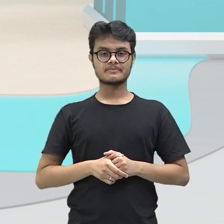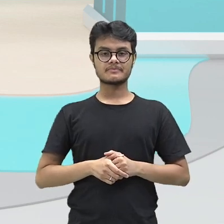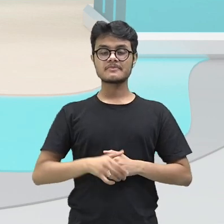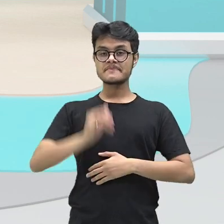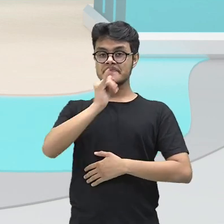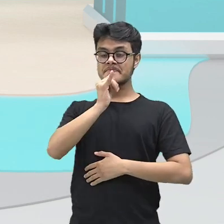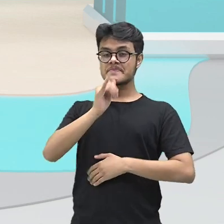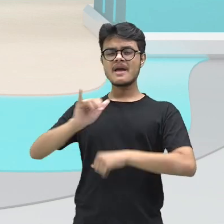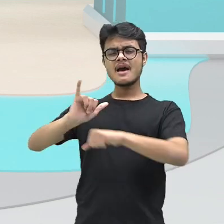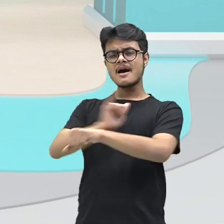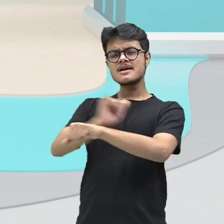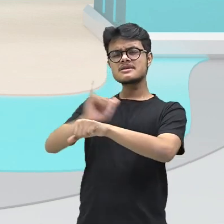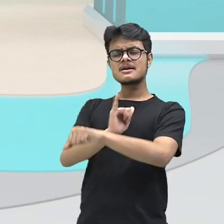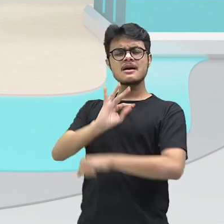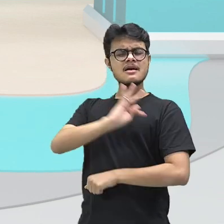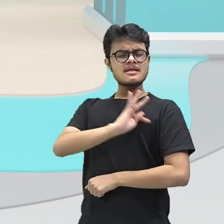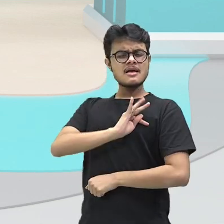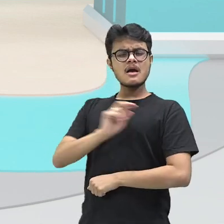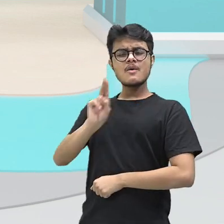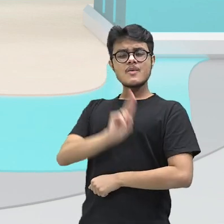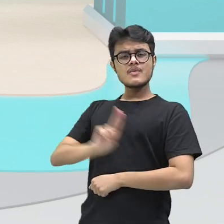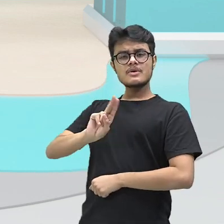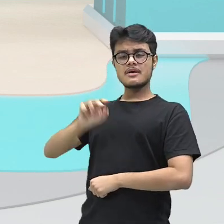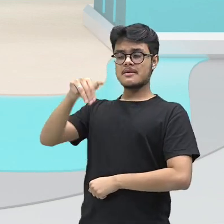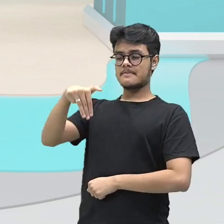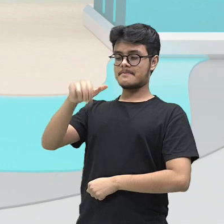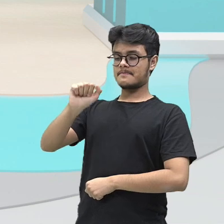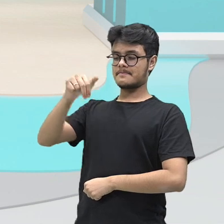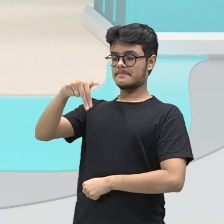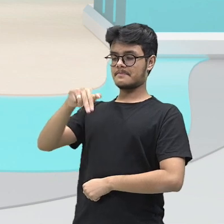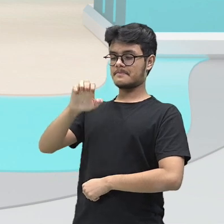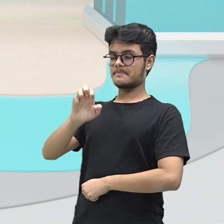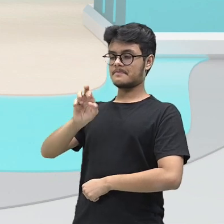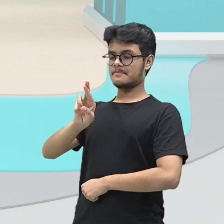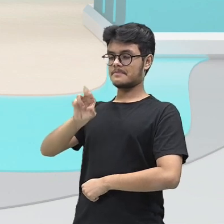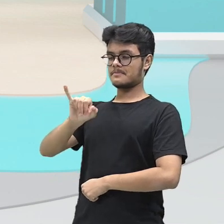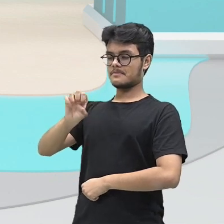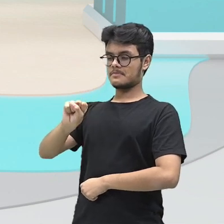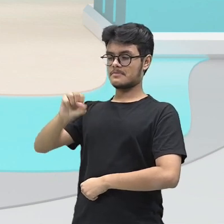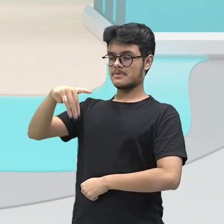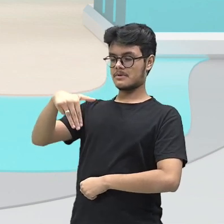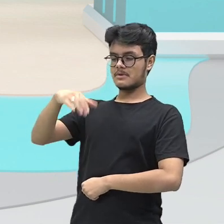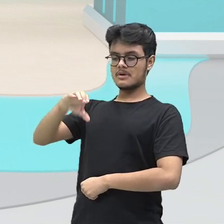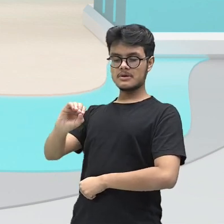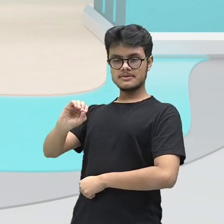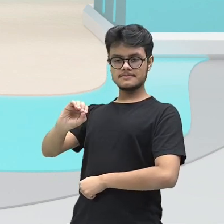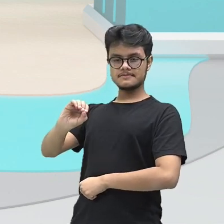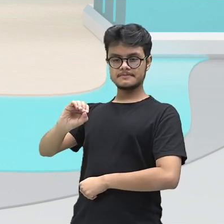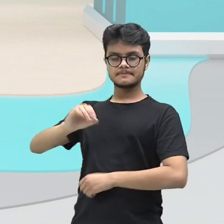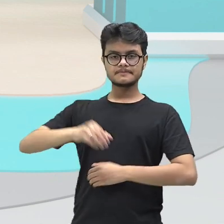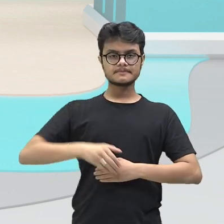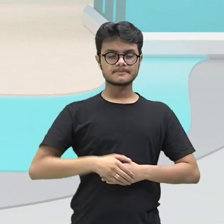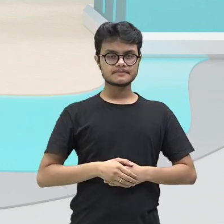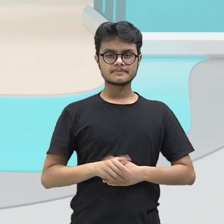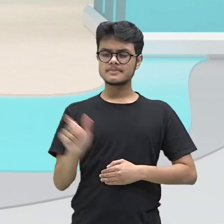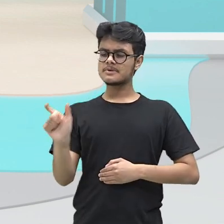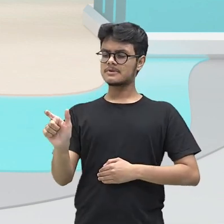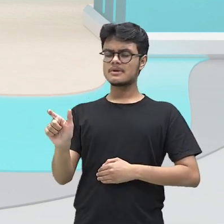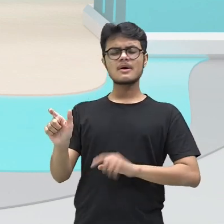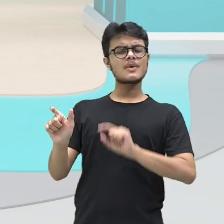maneirismo. O que é esse termo maneirismo? Ele vem da maneira moderna, que é uma referência às